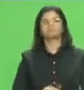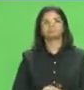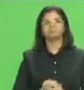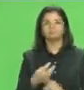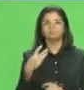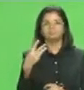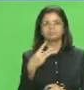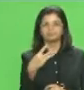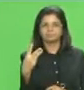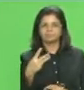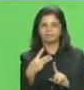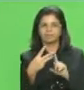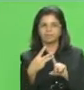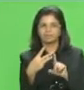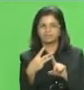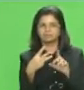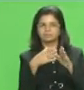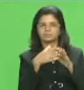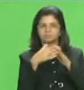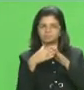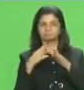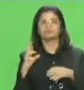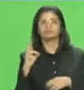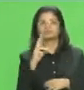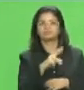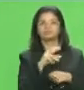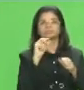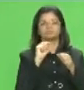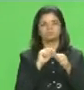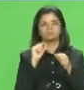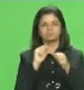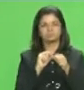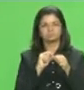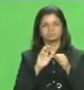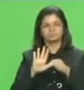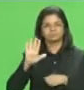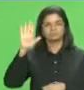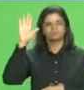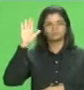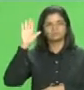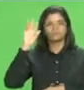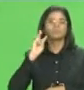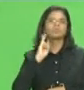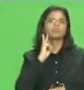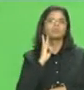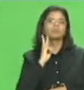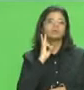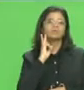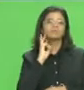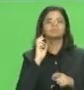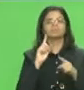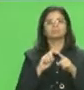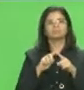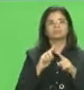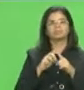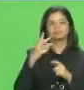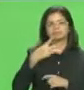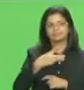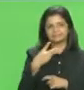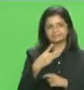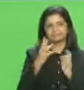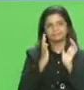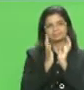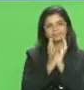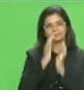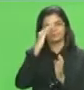Terceiro pedido de resposta foi feito pelo candidato Hélio do curso, porque no terceiro bloco o candidato